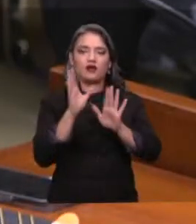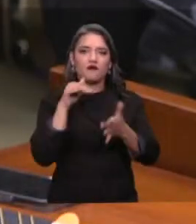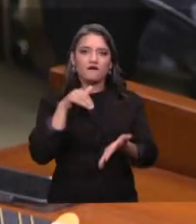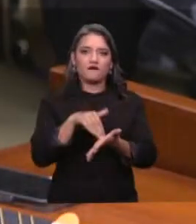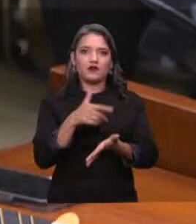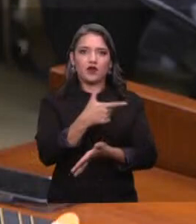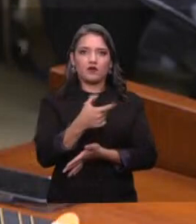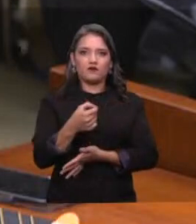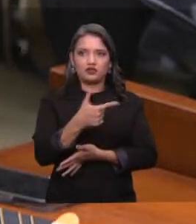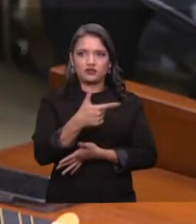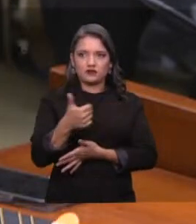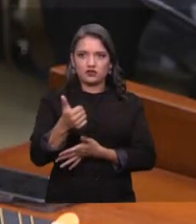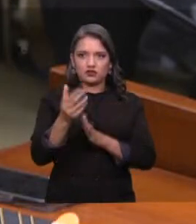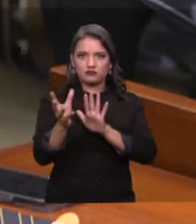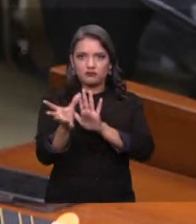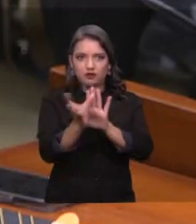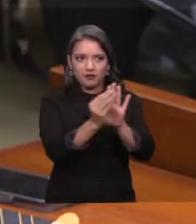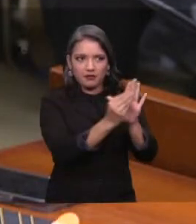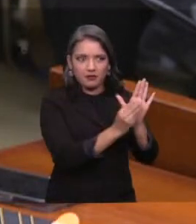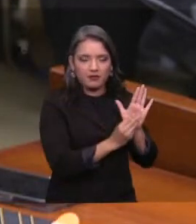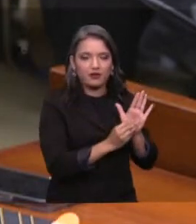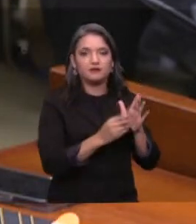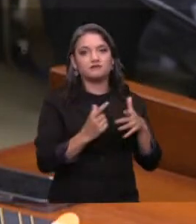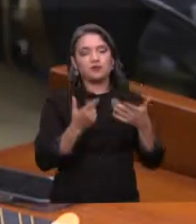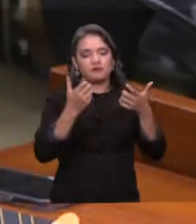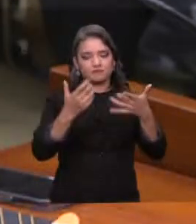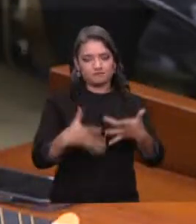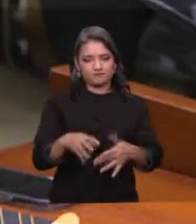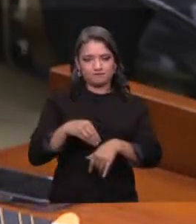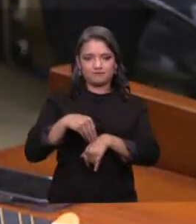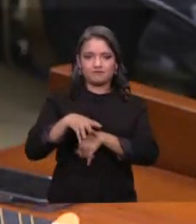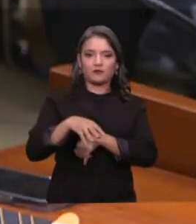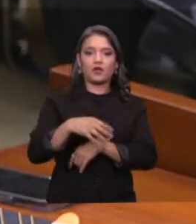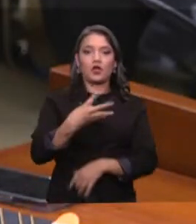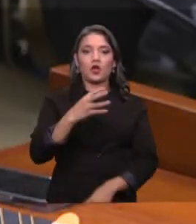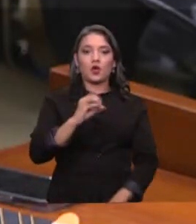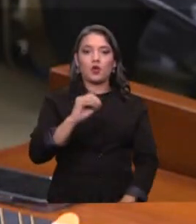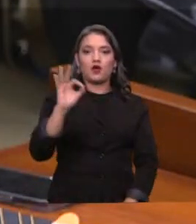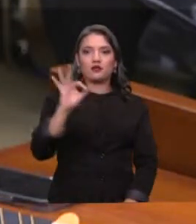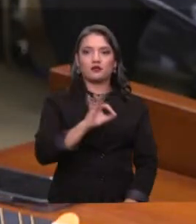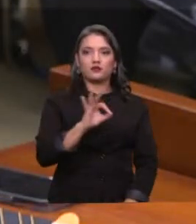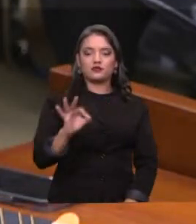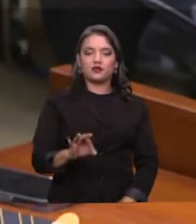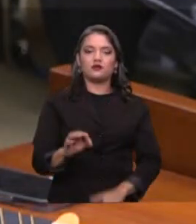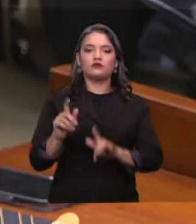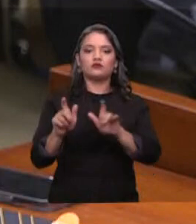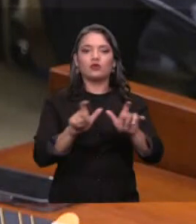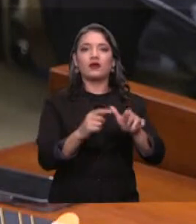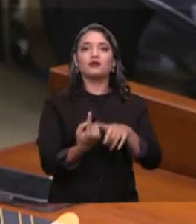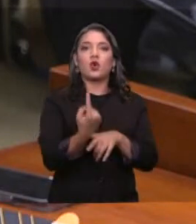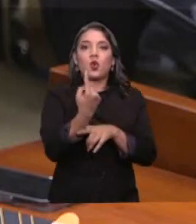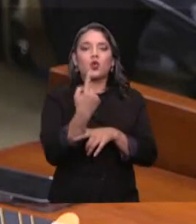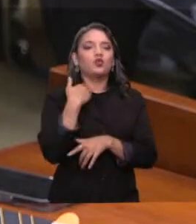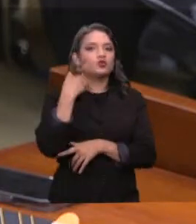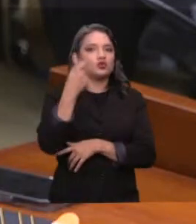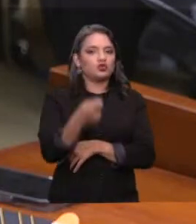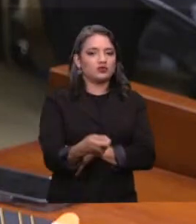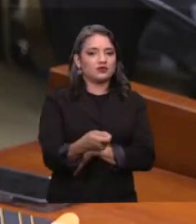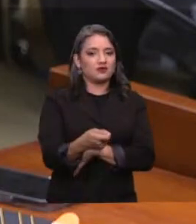e trago os seguintes dados aqui para Vossas Excelências. Já foi dito, 40% das comarcas com um único juiz.